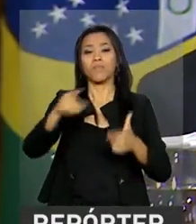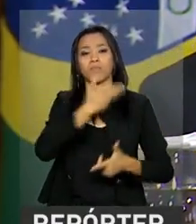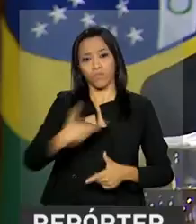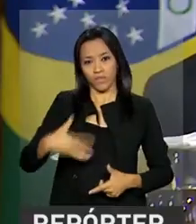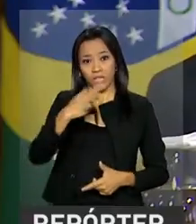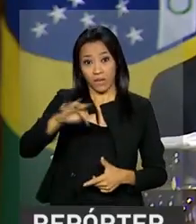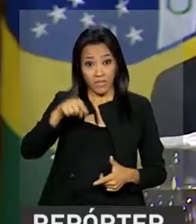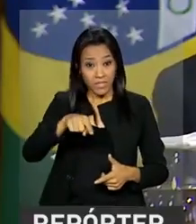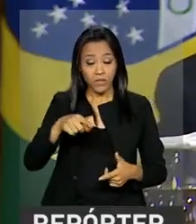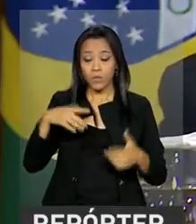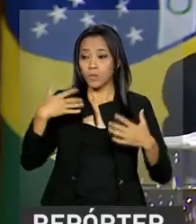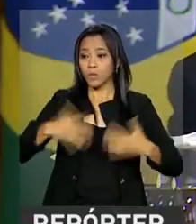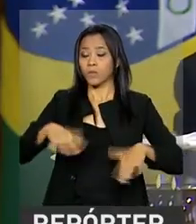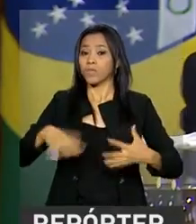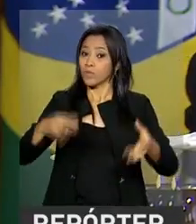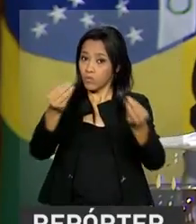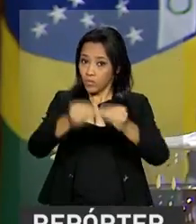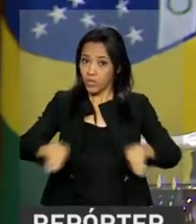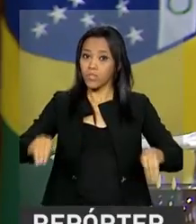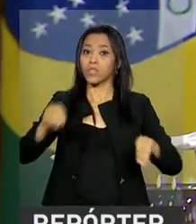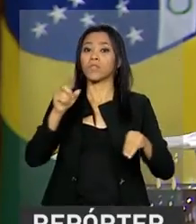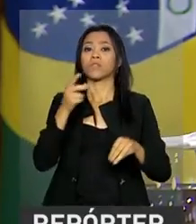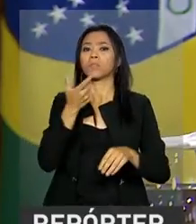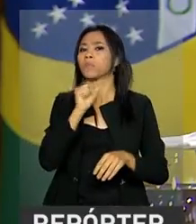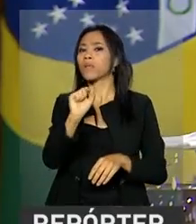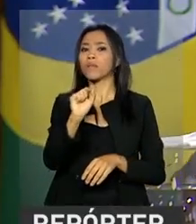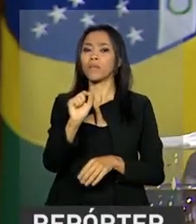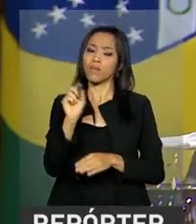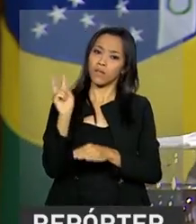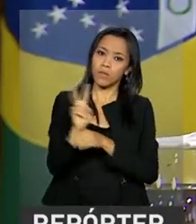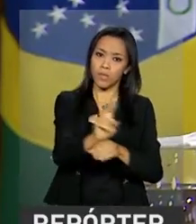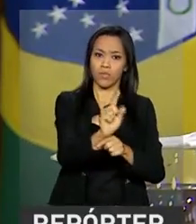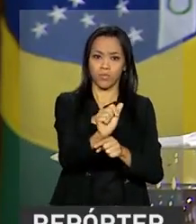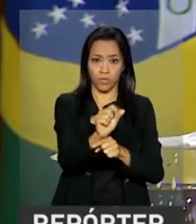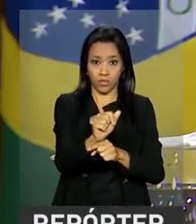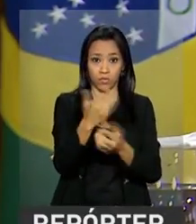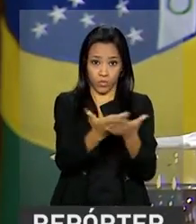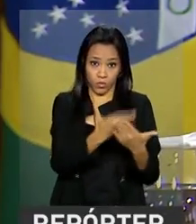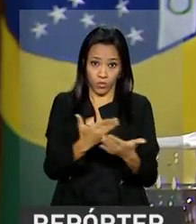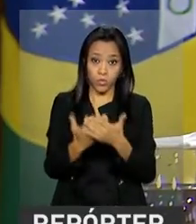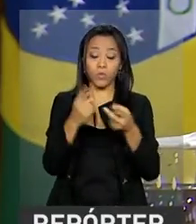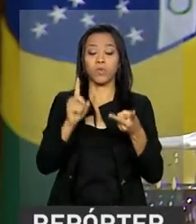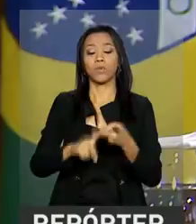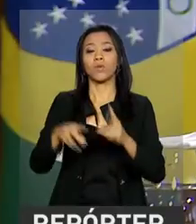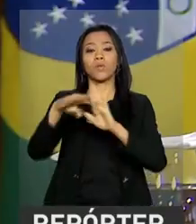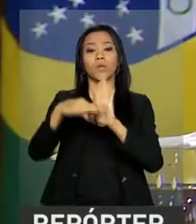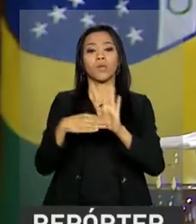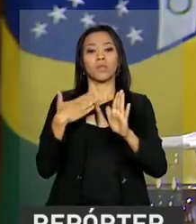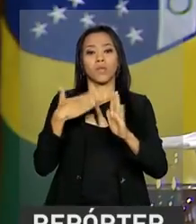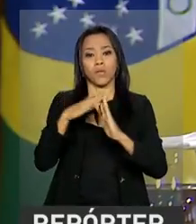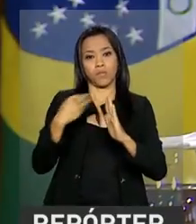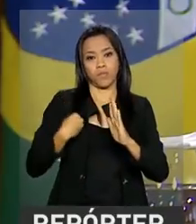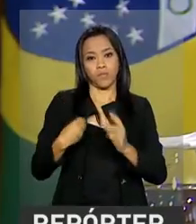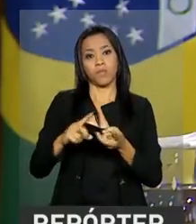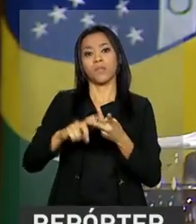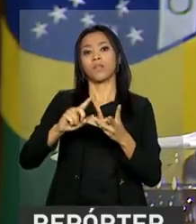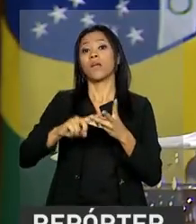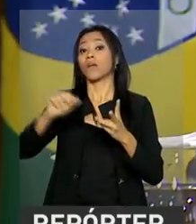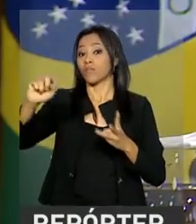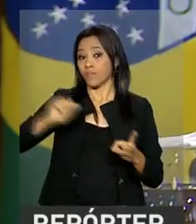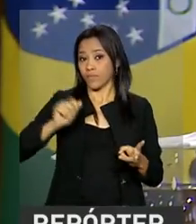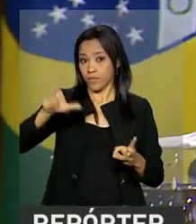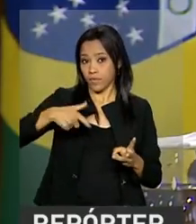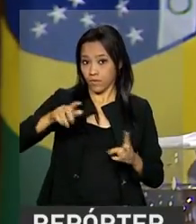prejuízo para o fundo de financiamento estudantil a casa minha vida o bolsa família porque não